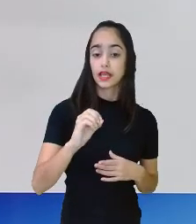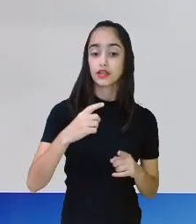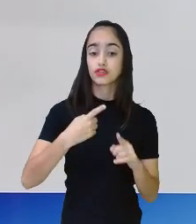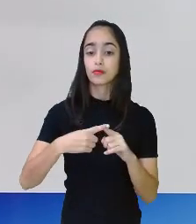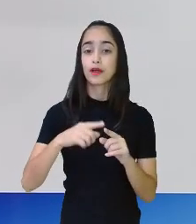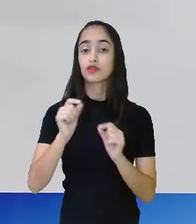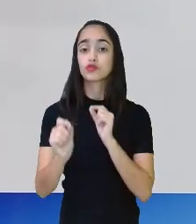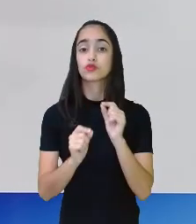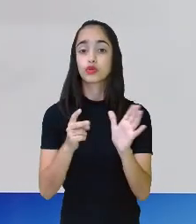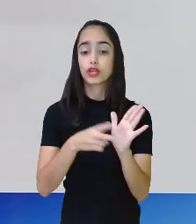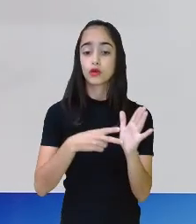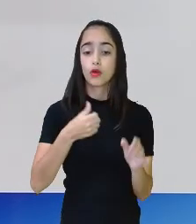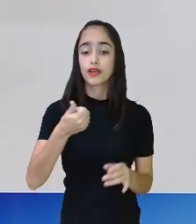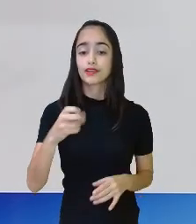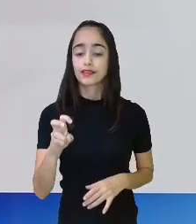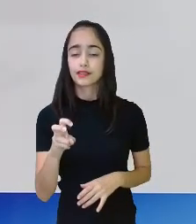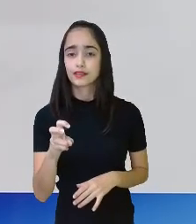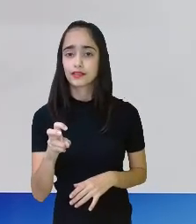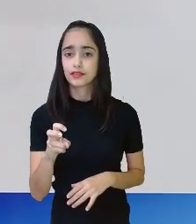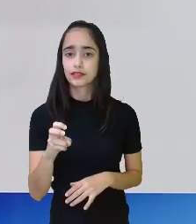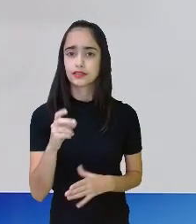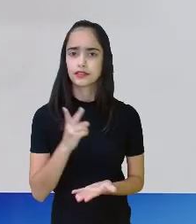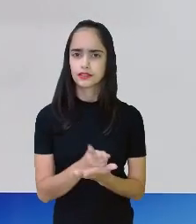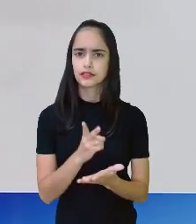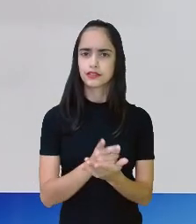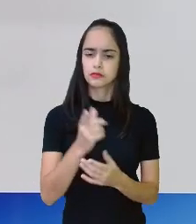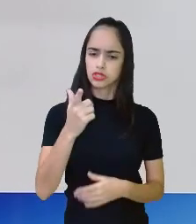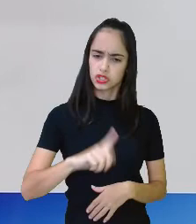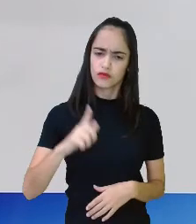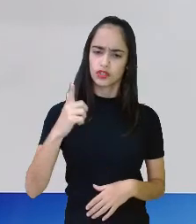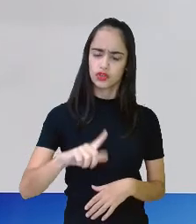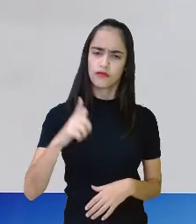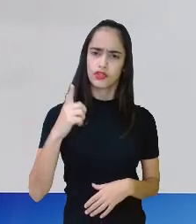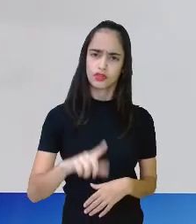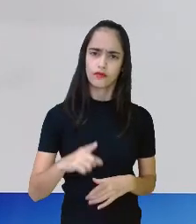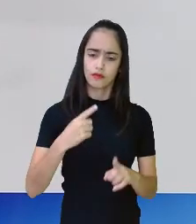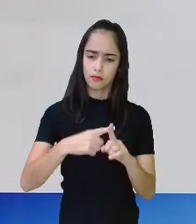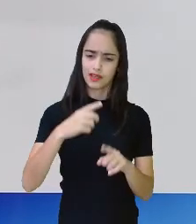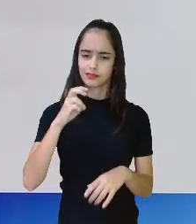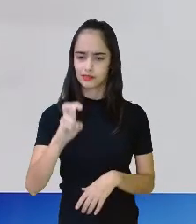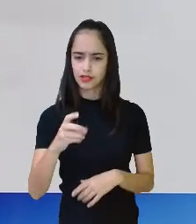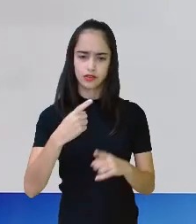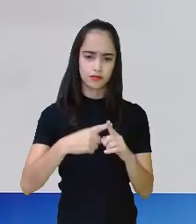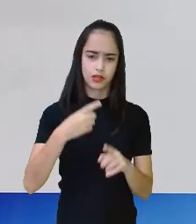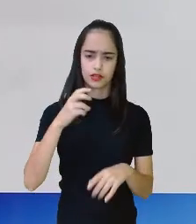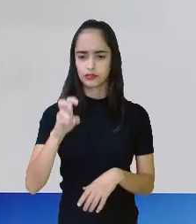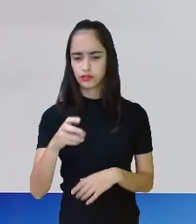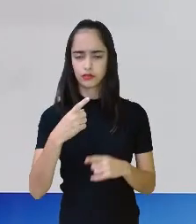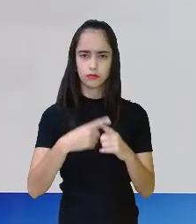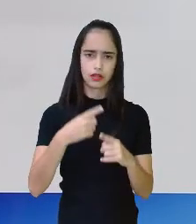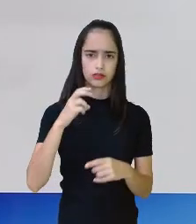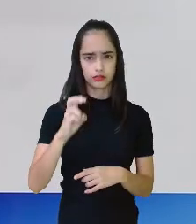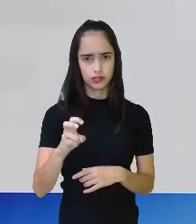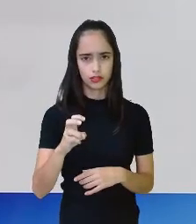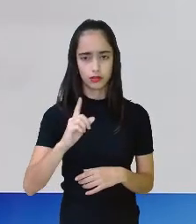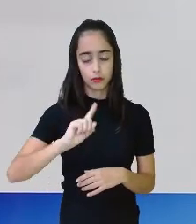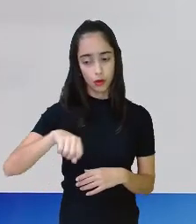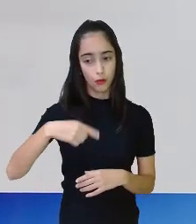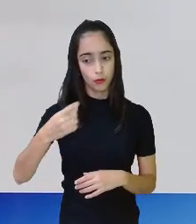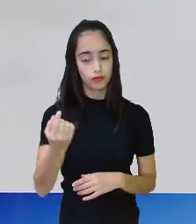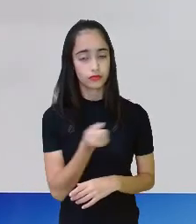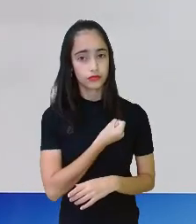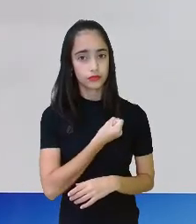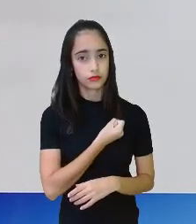15? Será que está se repetindo aqui sempre mais 5, depois mais 5, mais 5, para dar o próximo